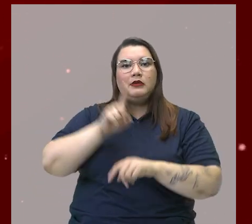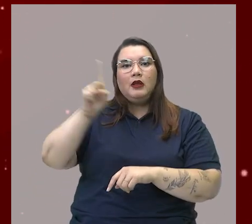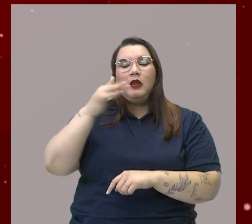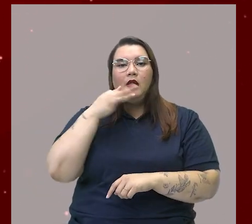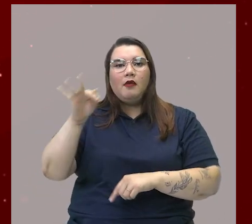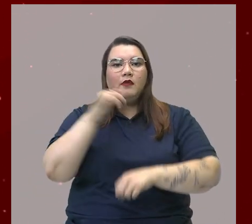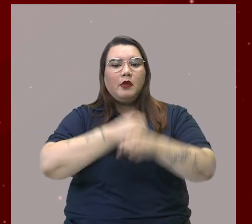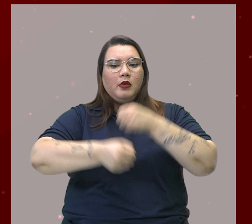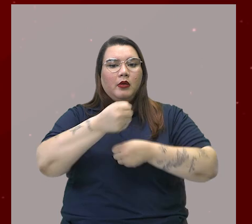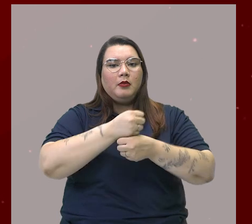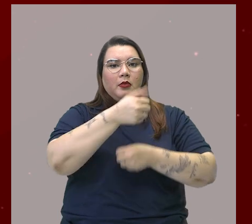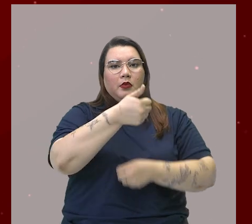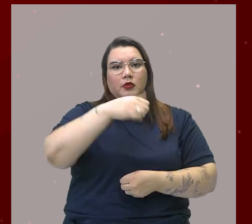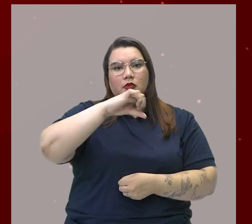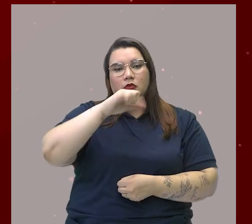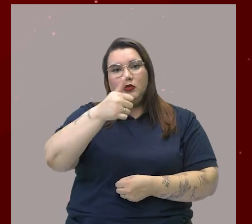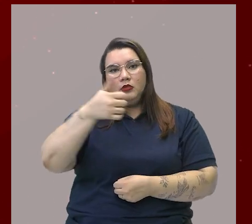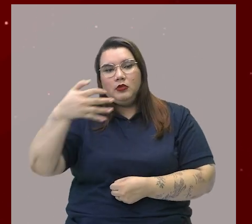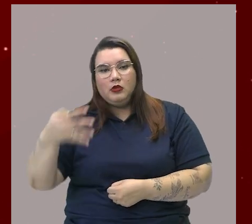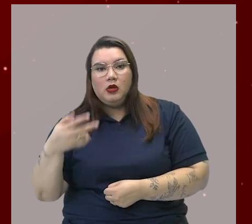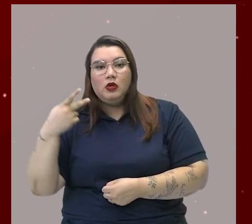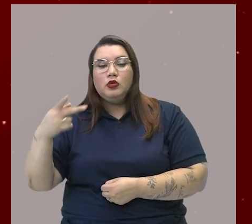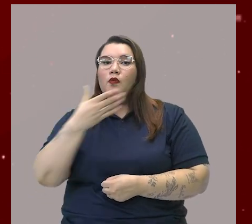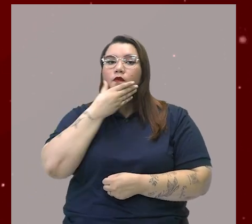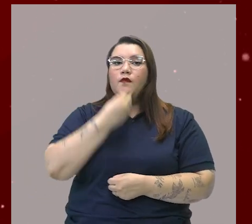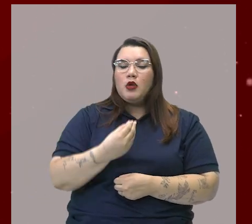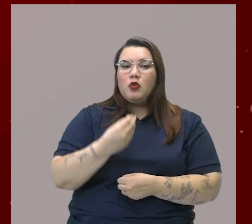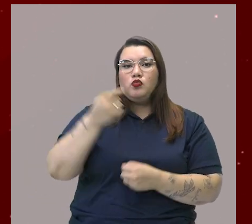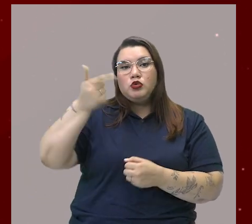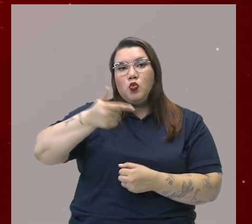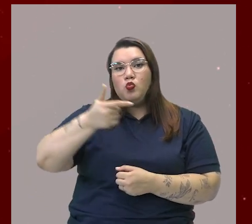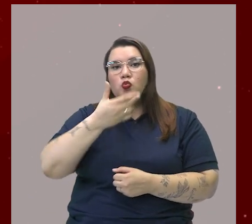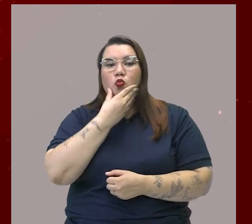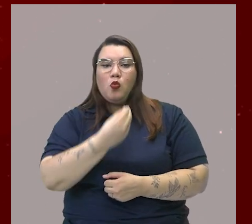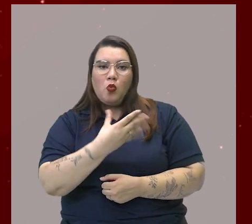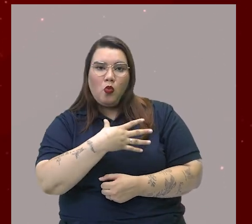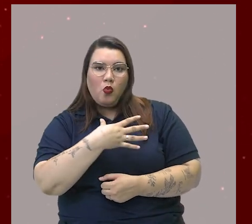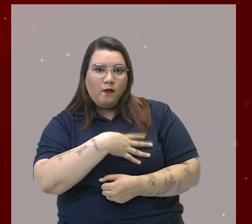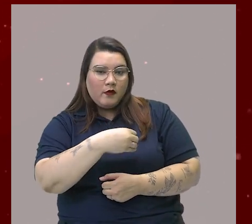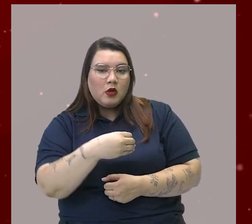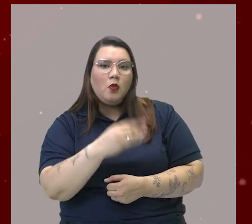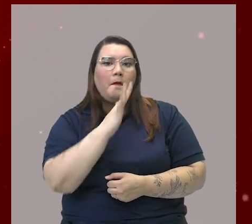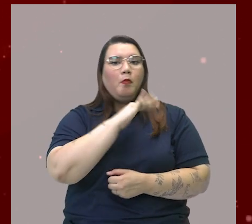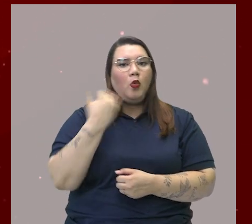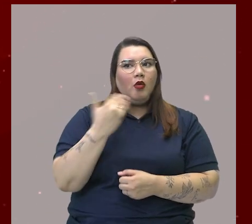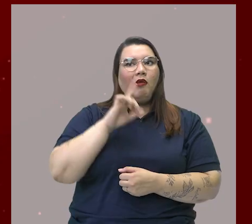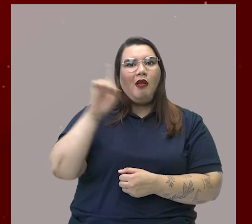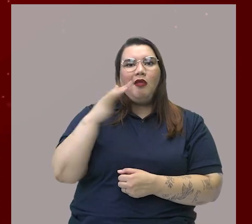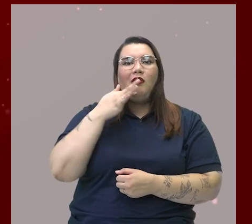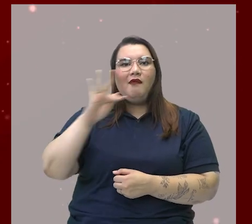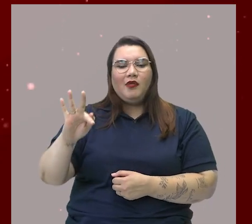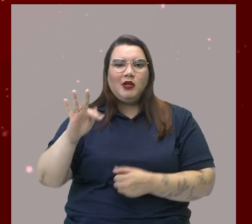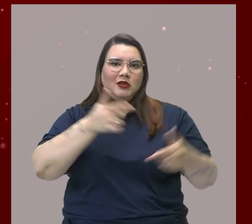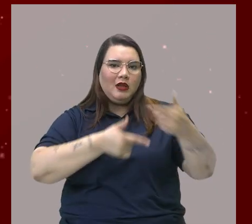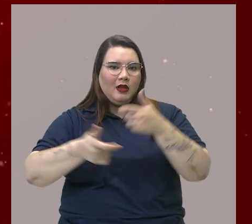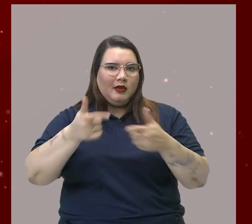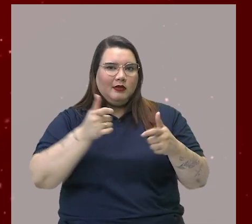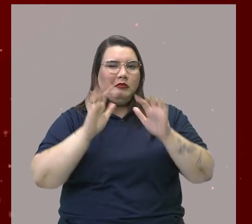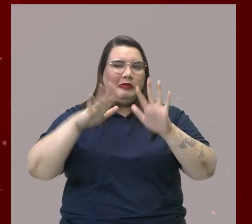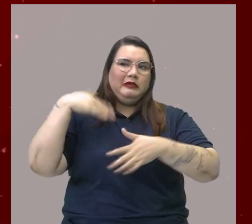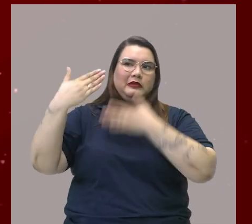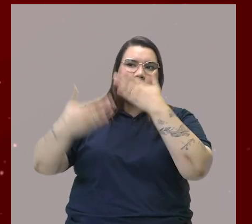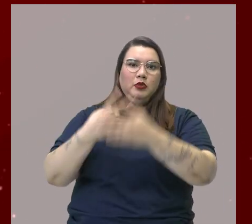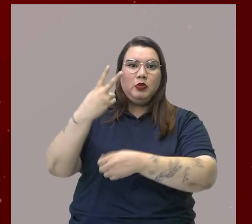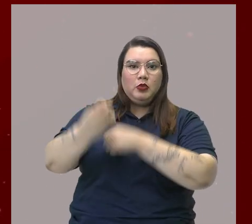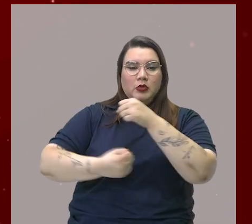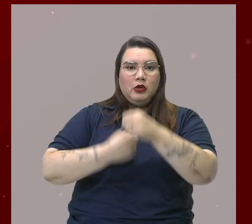em 1914, e seu filho mais velho, Cole, morreu em ação em Verdun, também na França. Apenas 2 anos